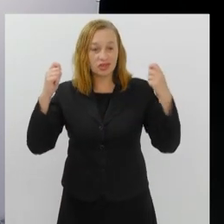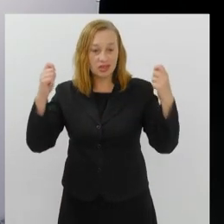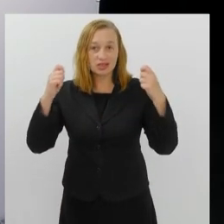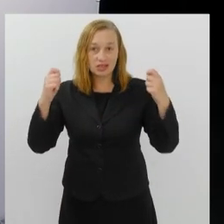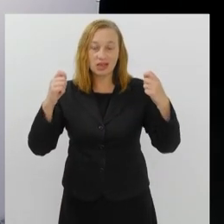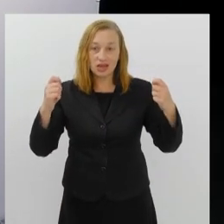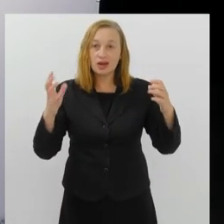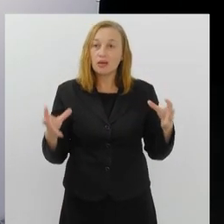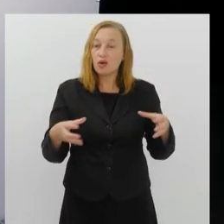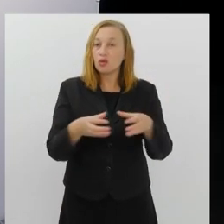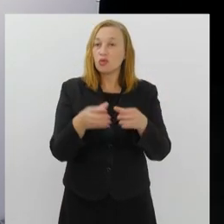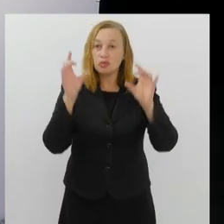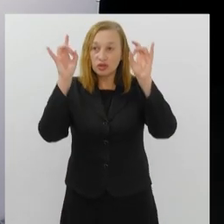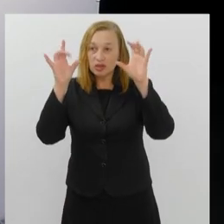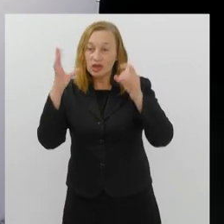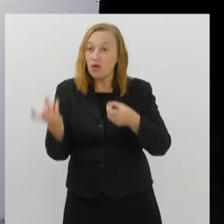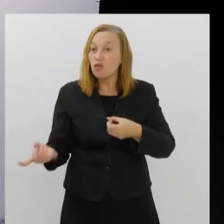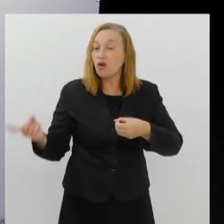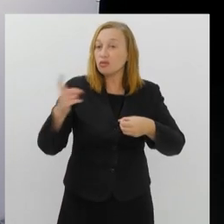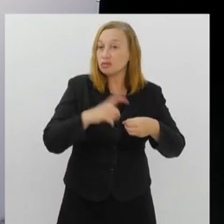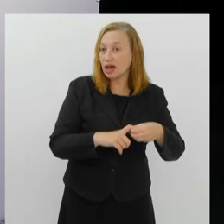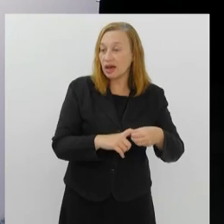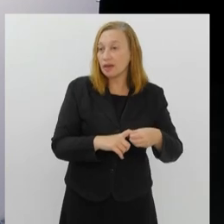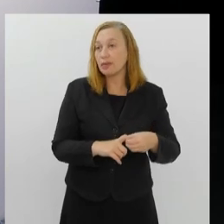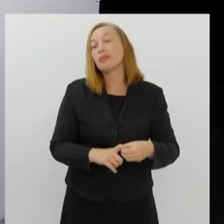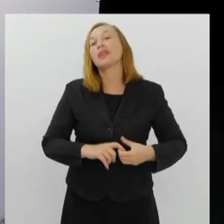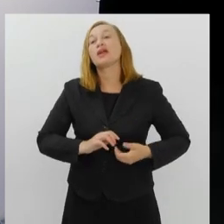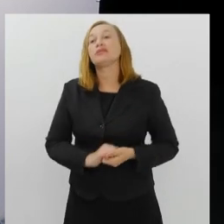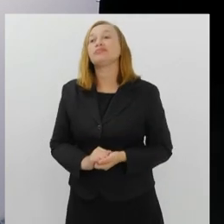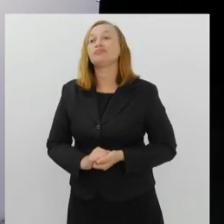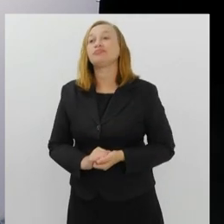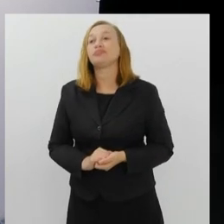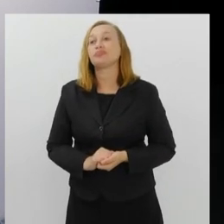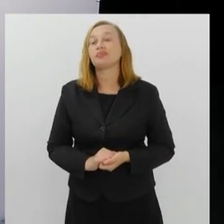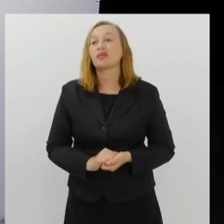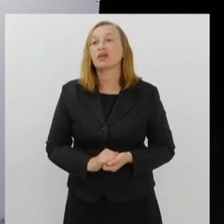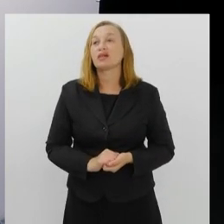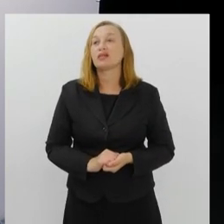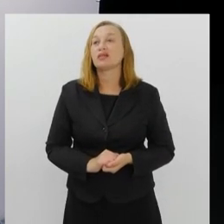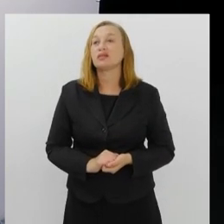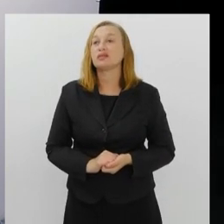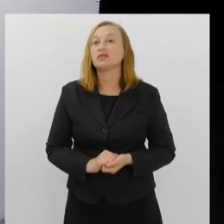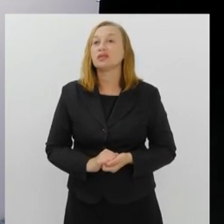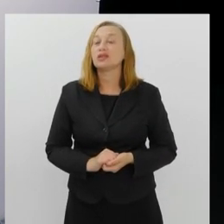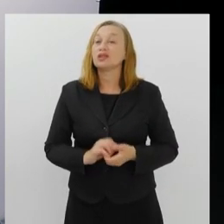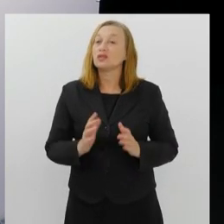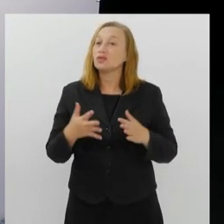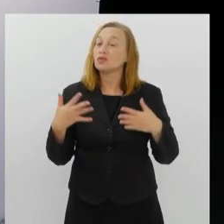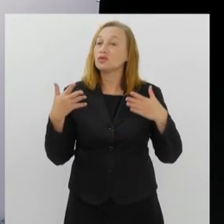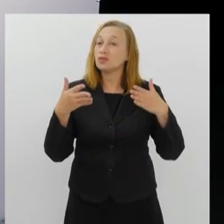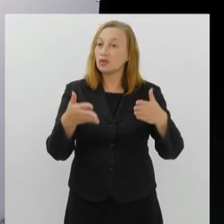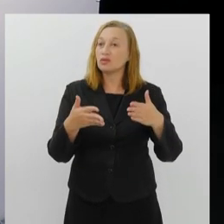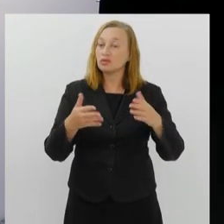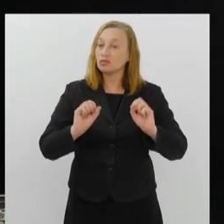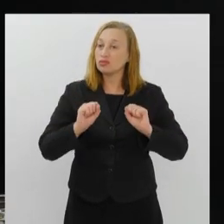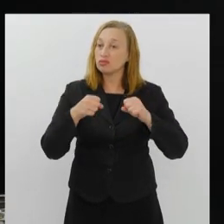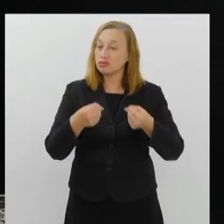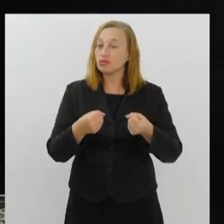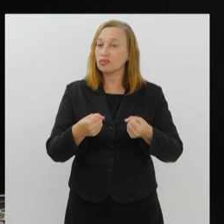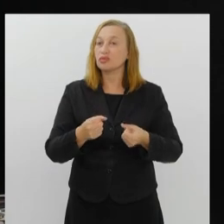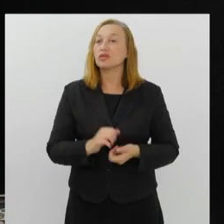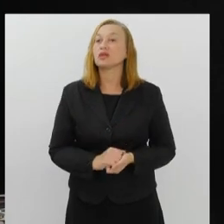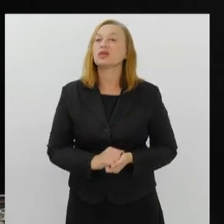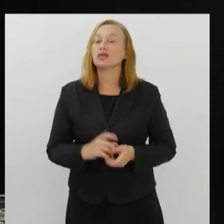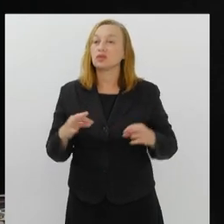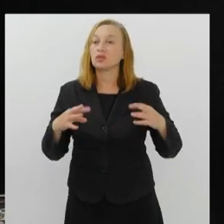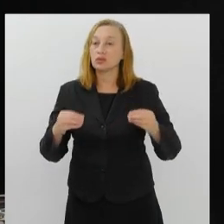escola retornar, o grupo especial, que acho que lá é o lugar dela, né? Os esforços estão todos concentrados nisso, né?